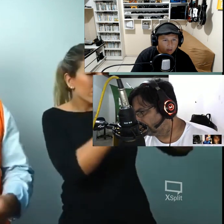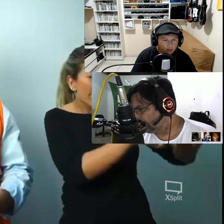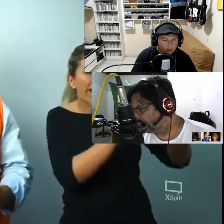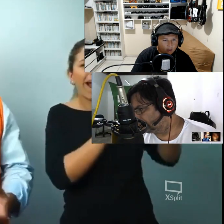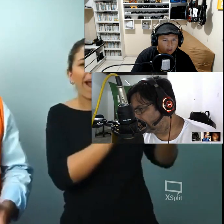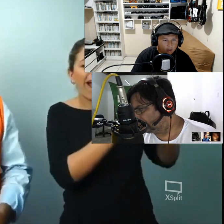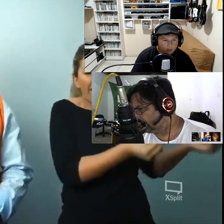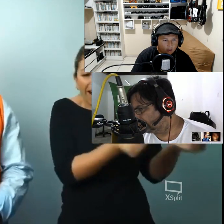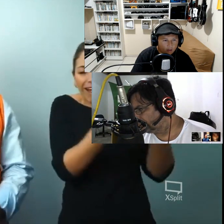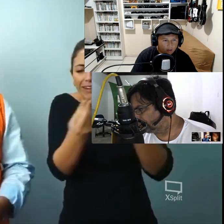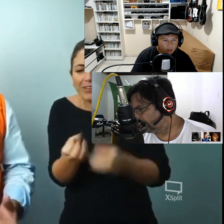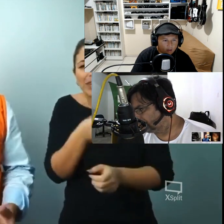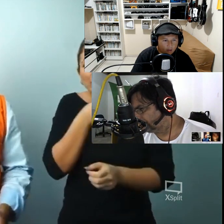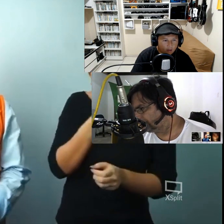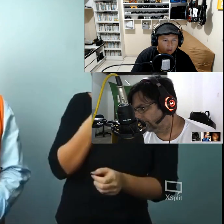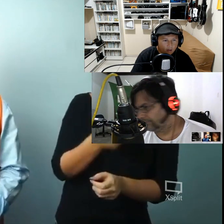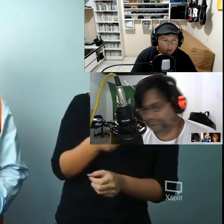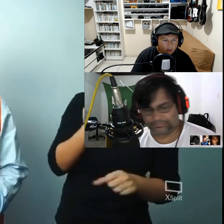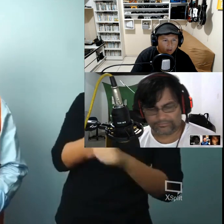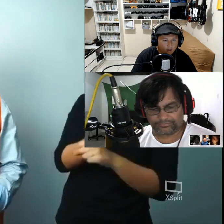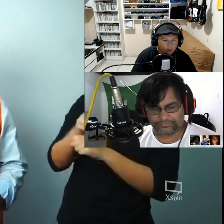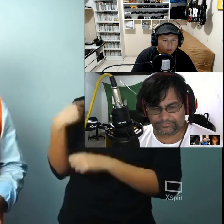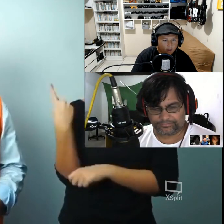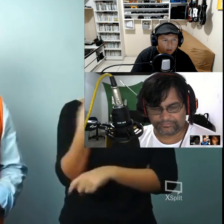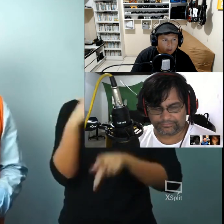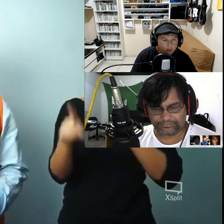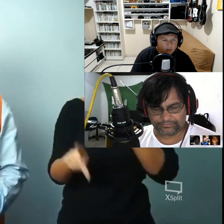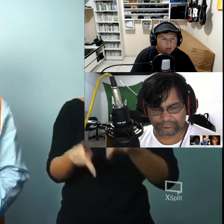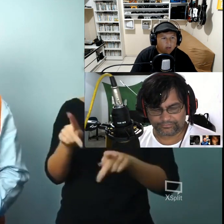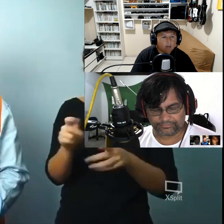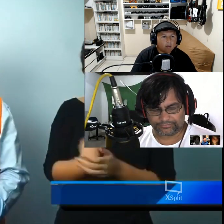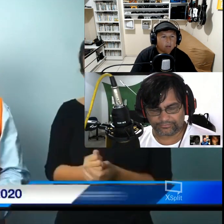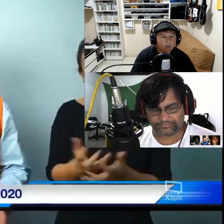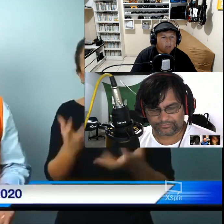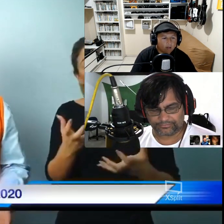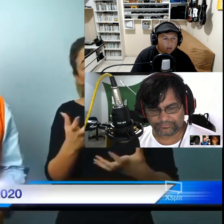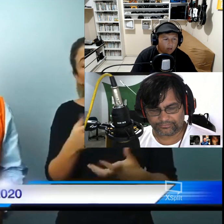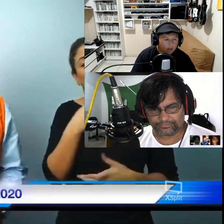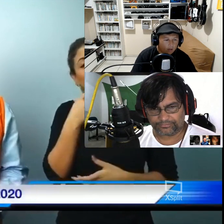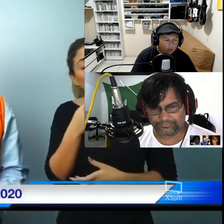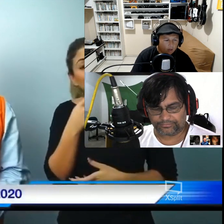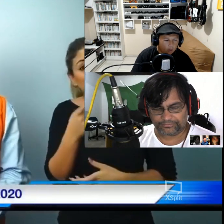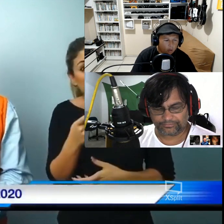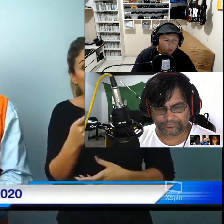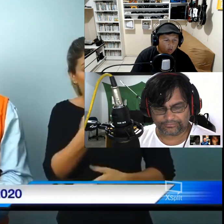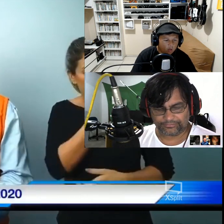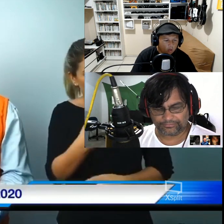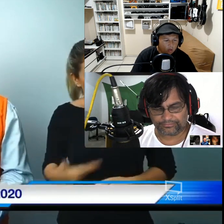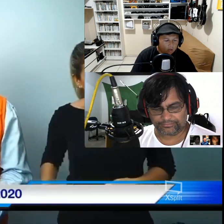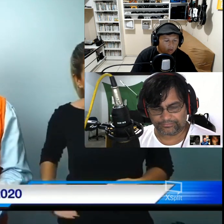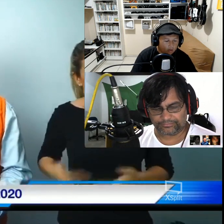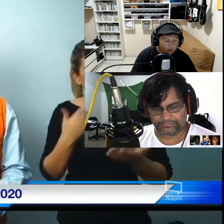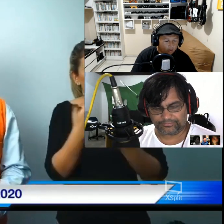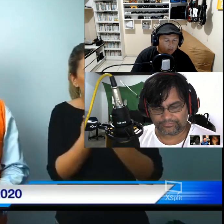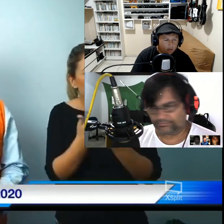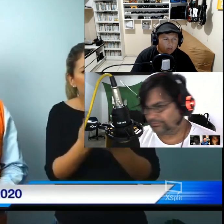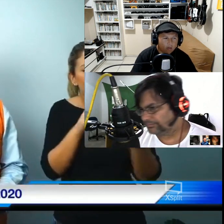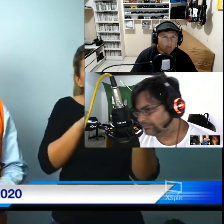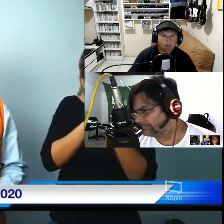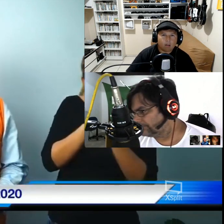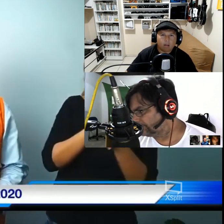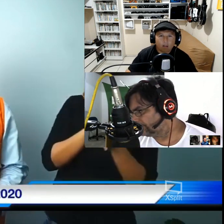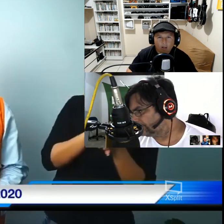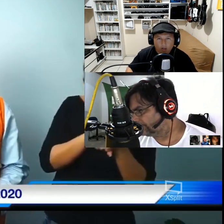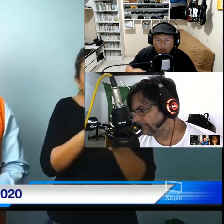mantendo isolados, protegendo a nossa gente. Quero dizer que o governo começa a estudar essa semana e até sexta-feira nós faremos